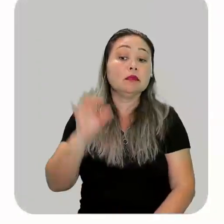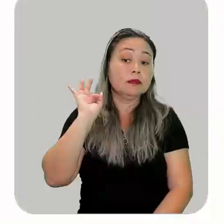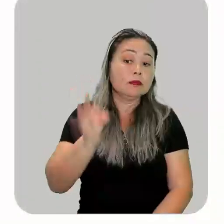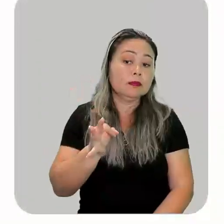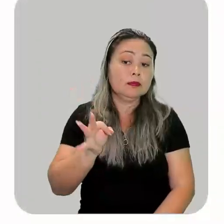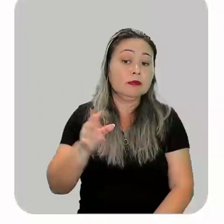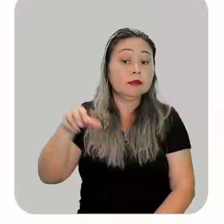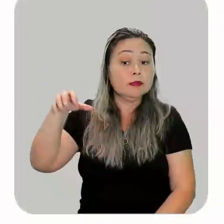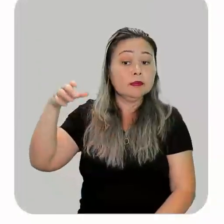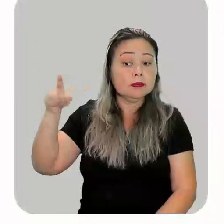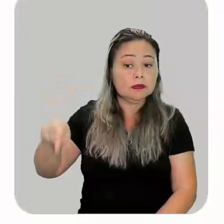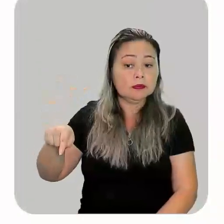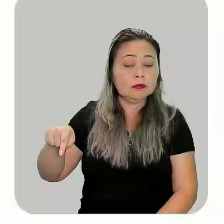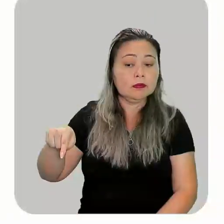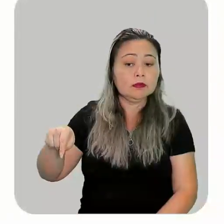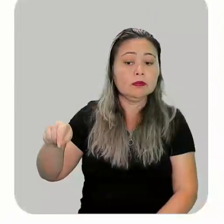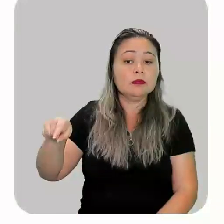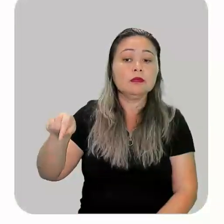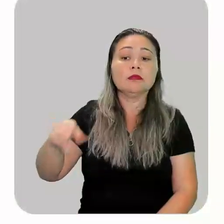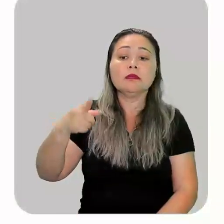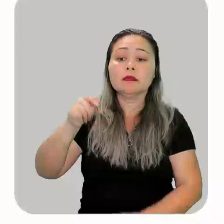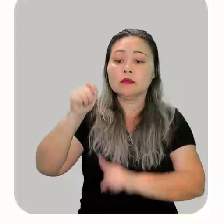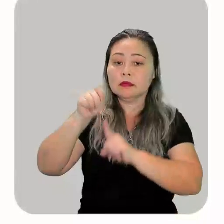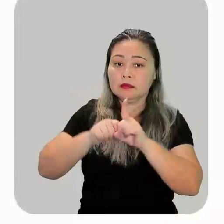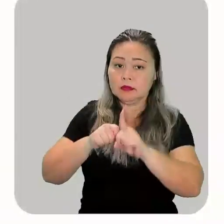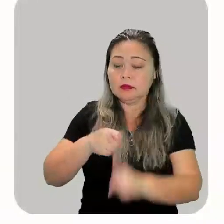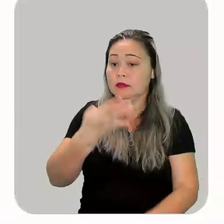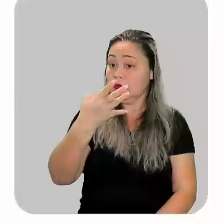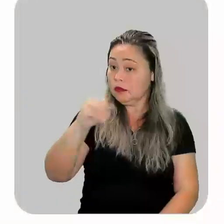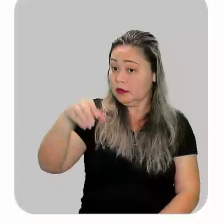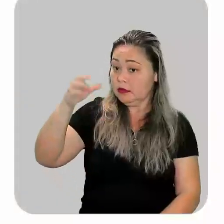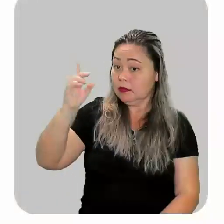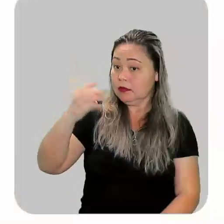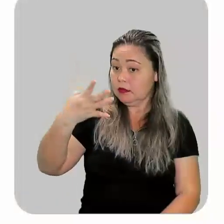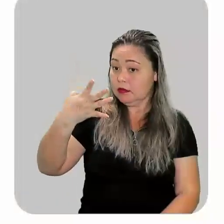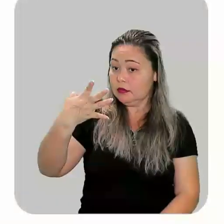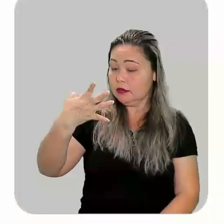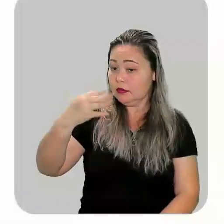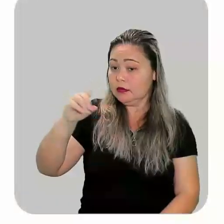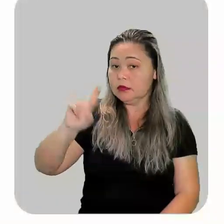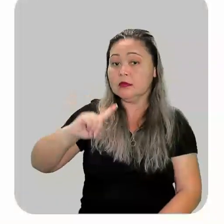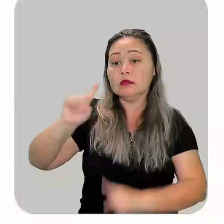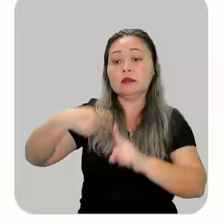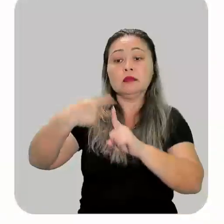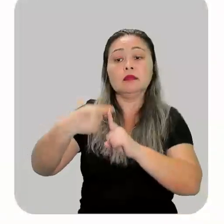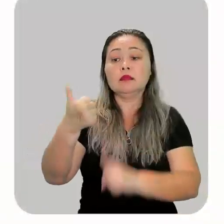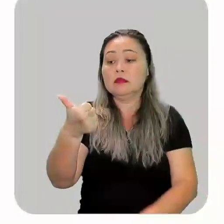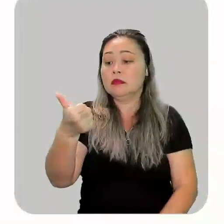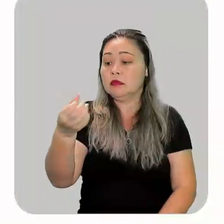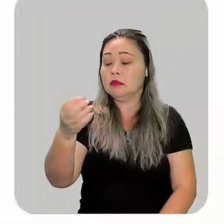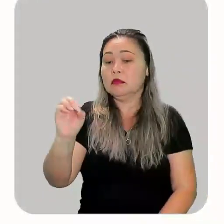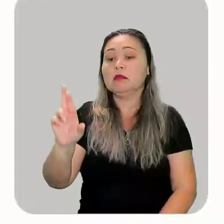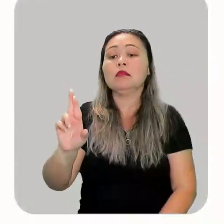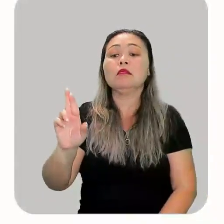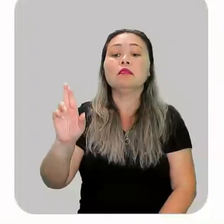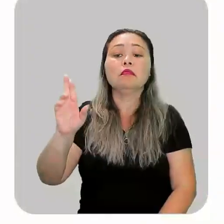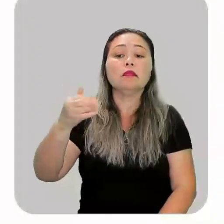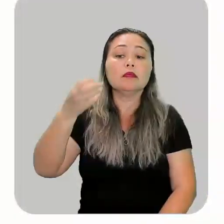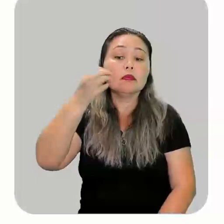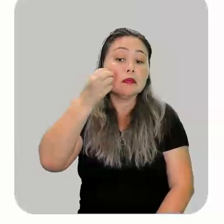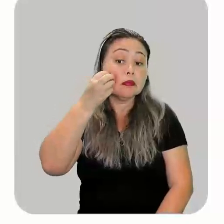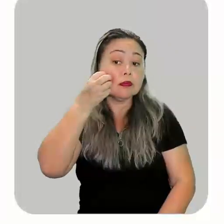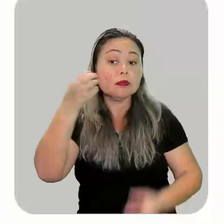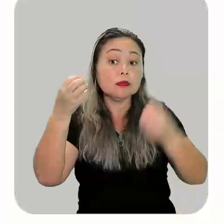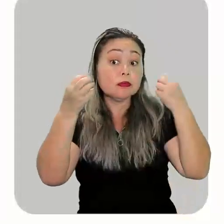certo? Nesse mês, ele gastou os 40 da assinatura, como sempre, e gastou 160 de ligações